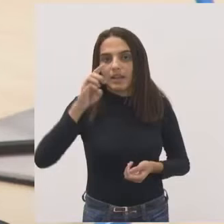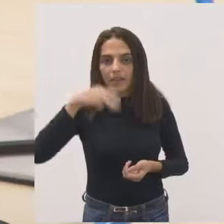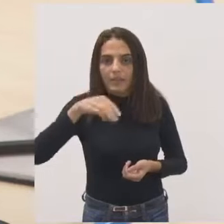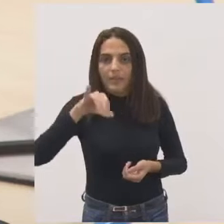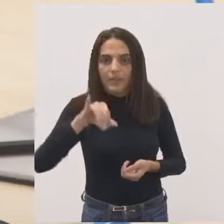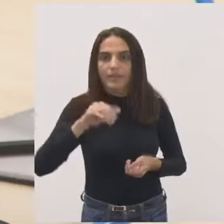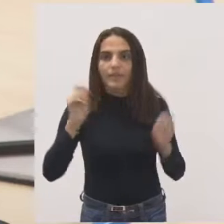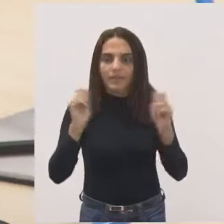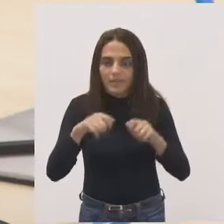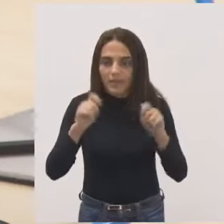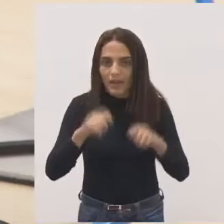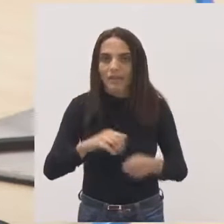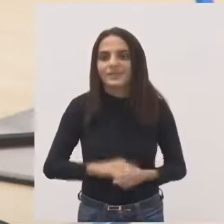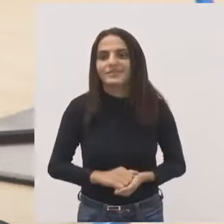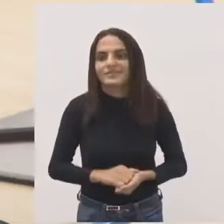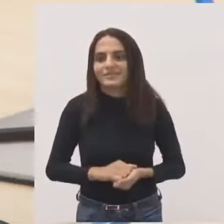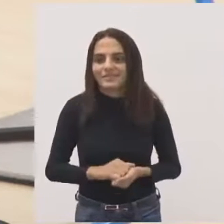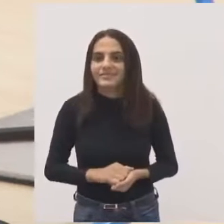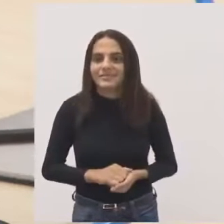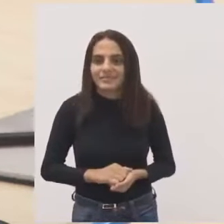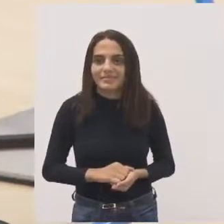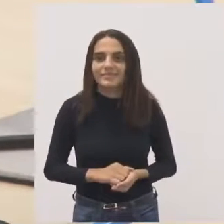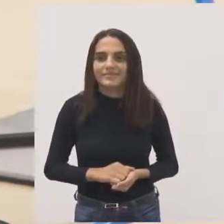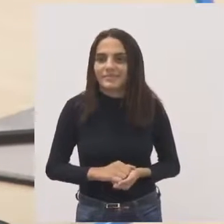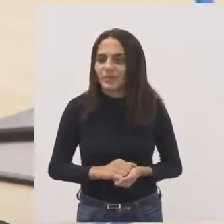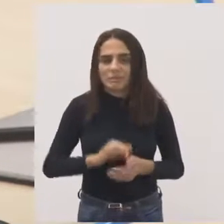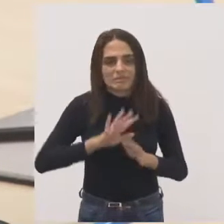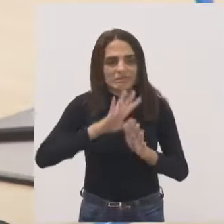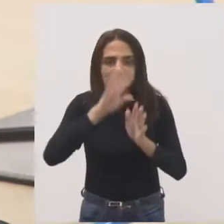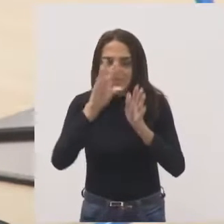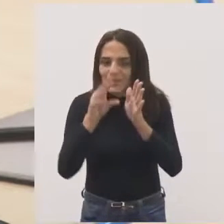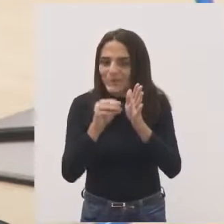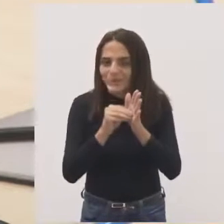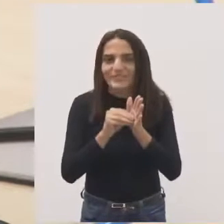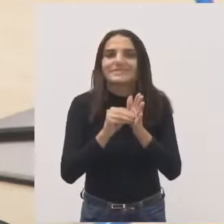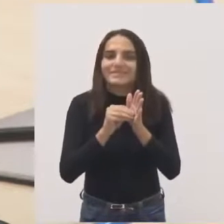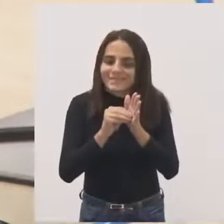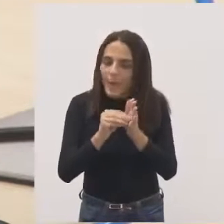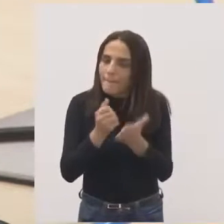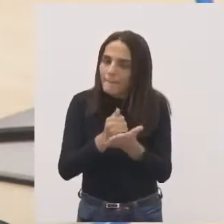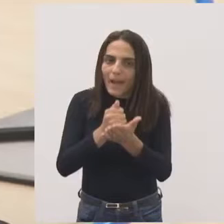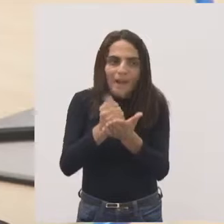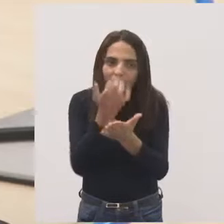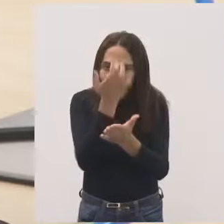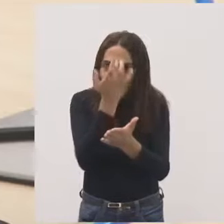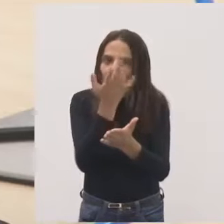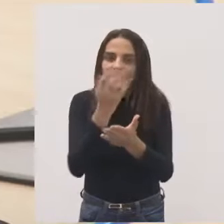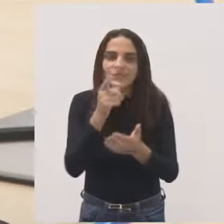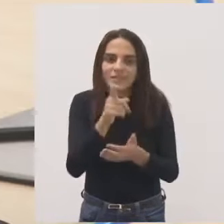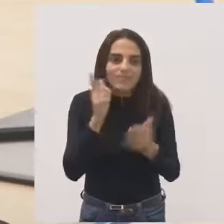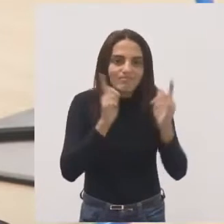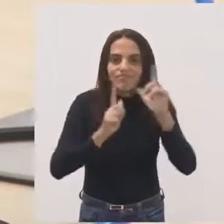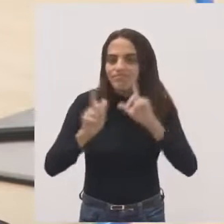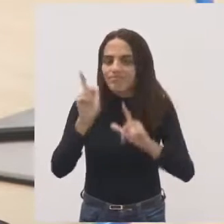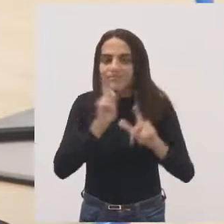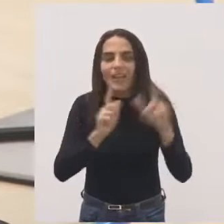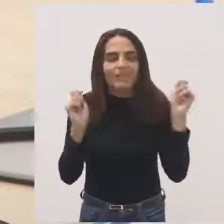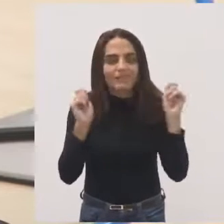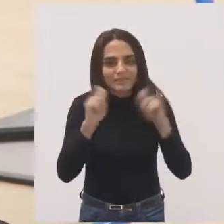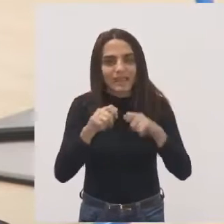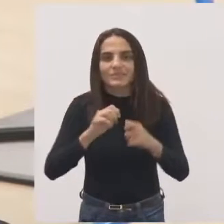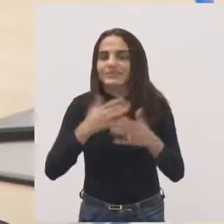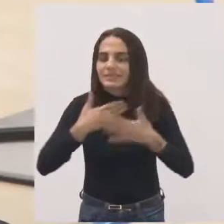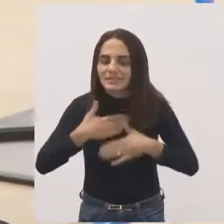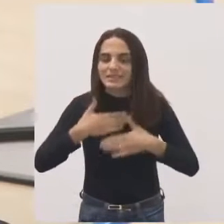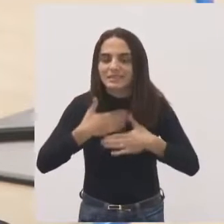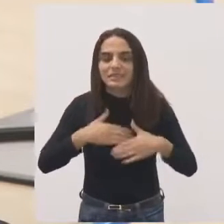central de ações. Clicou do lado do reloginho aqui, tem todas essas funções aqui na sua mão, tá bom? Então você consegue fazer bastante coisa e bem